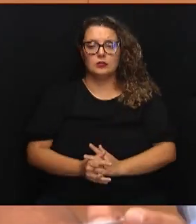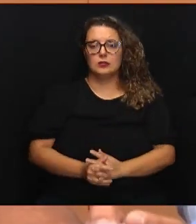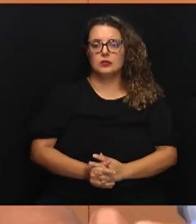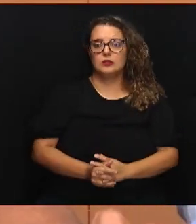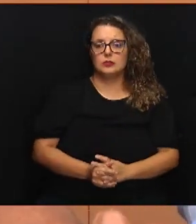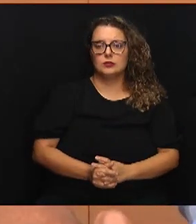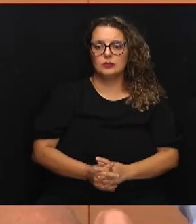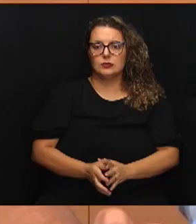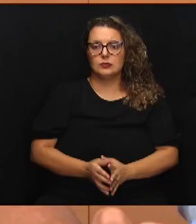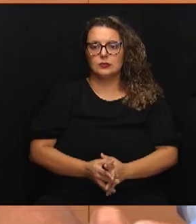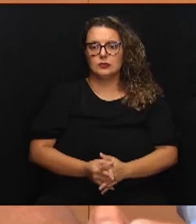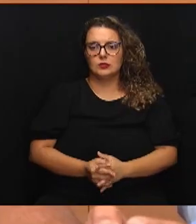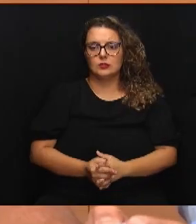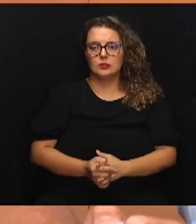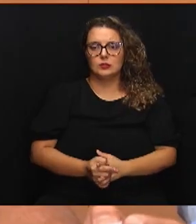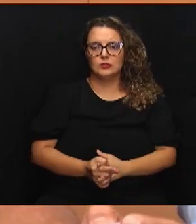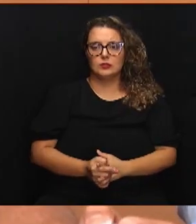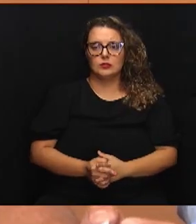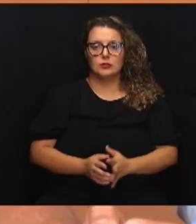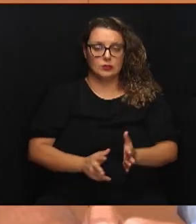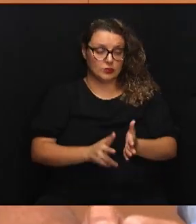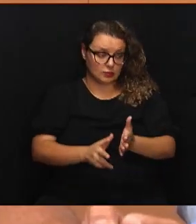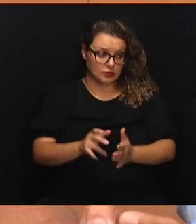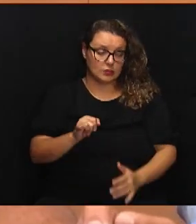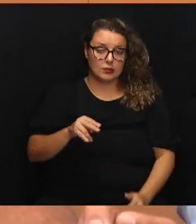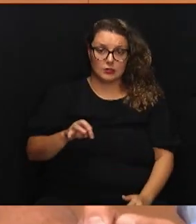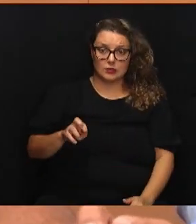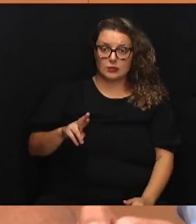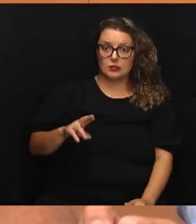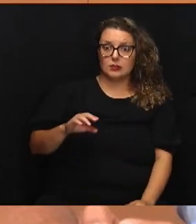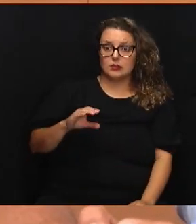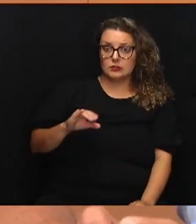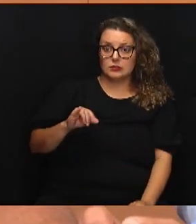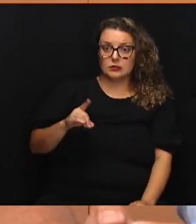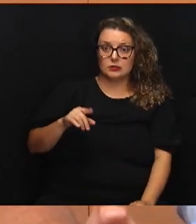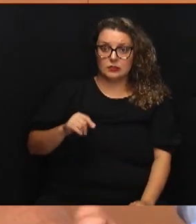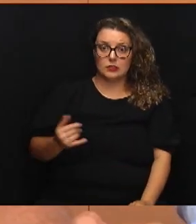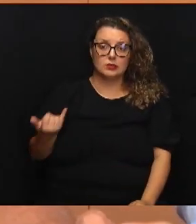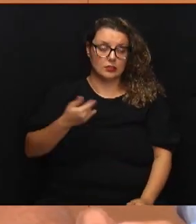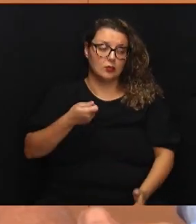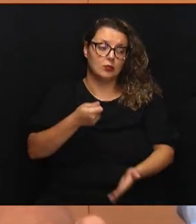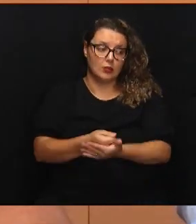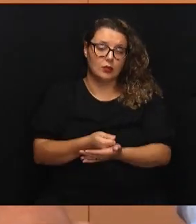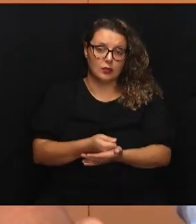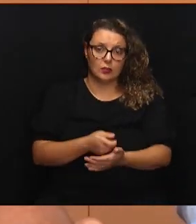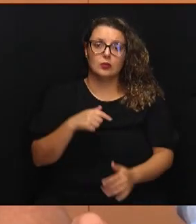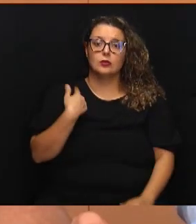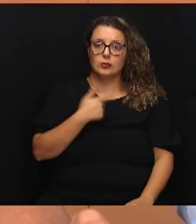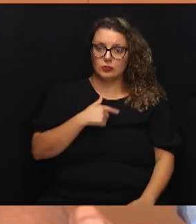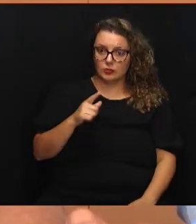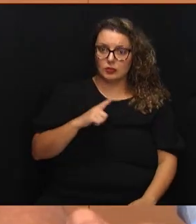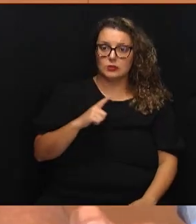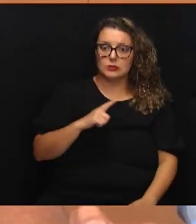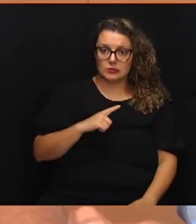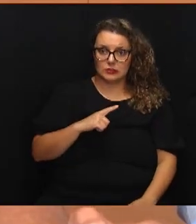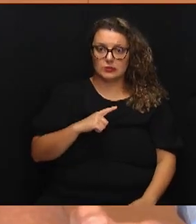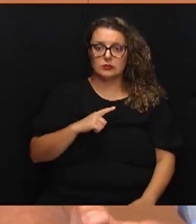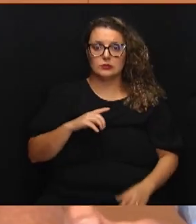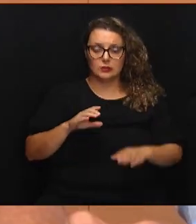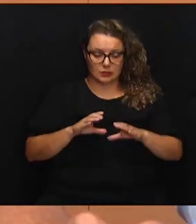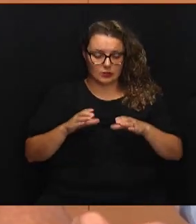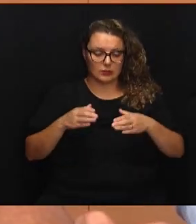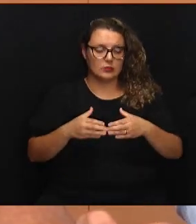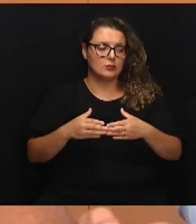da implantação do trem Intercidades, e ele me garantiu ali que nós teremos, né, essa comissão